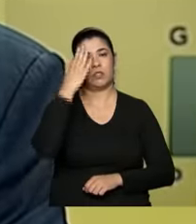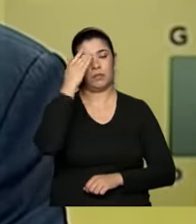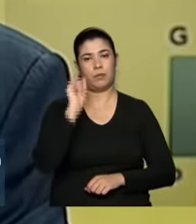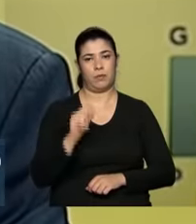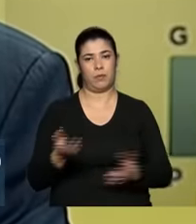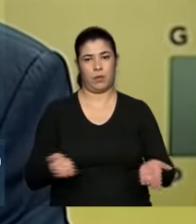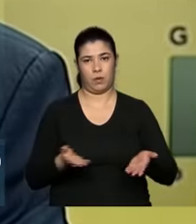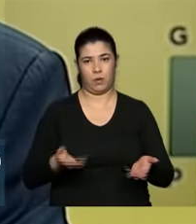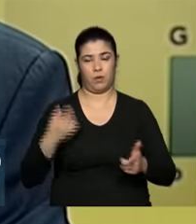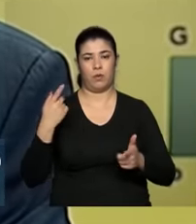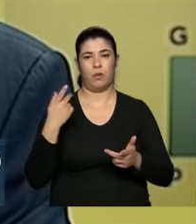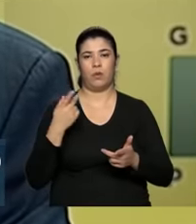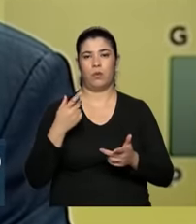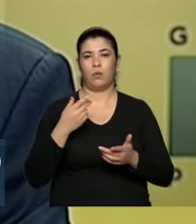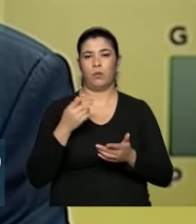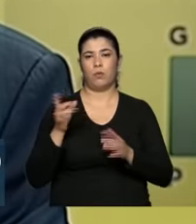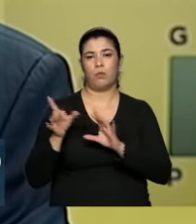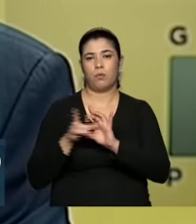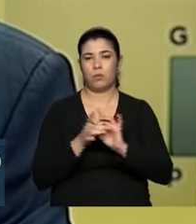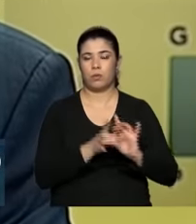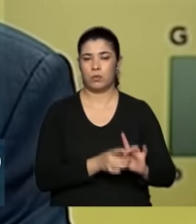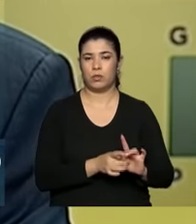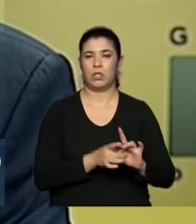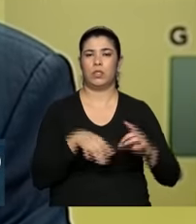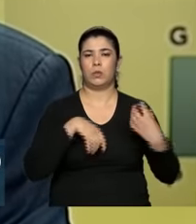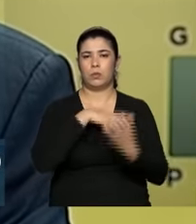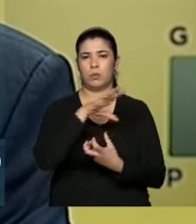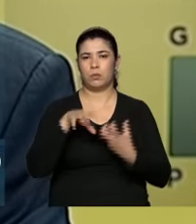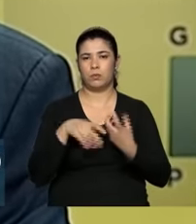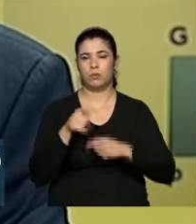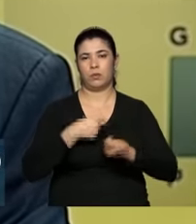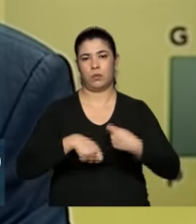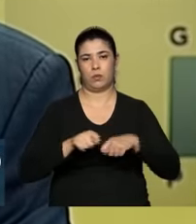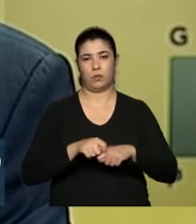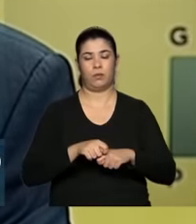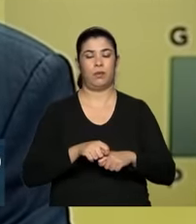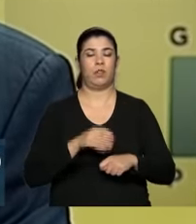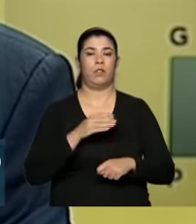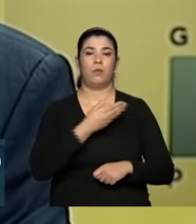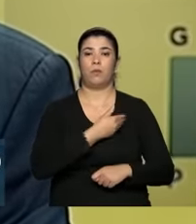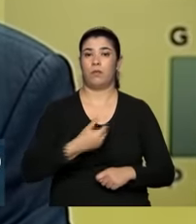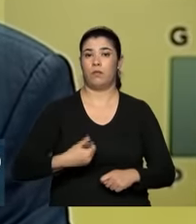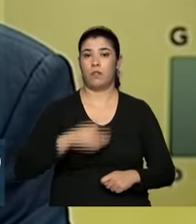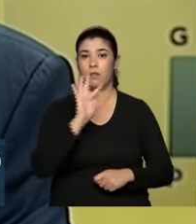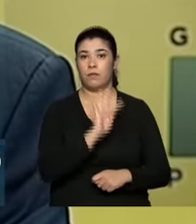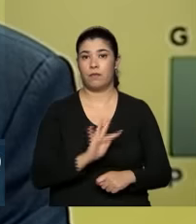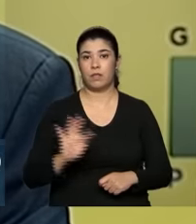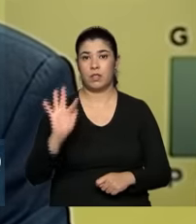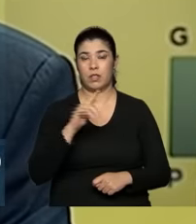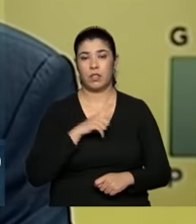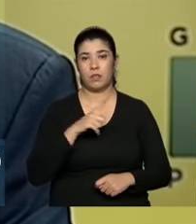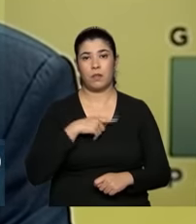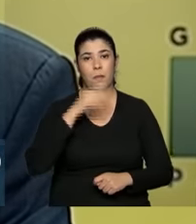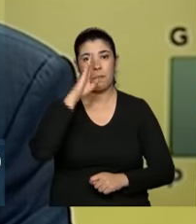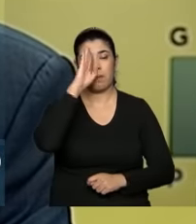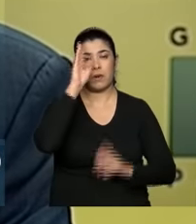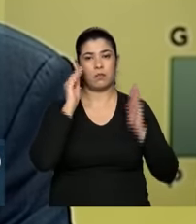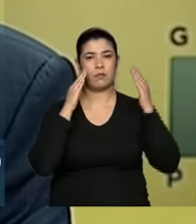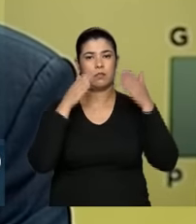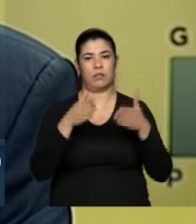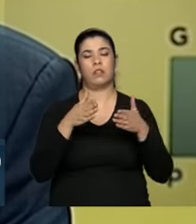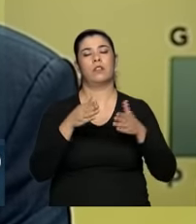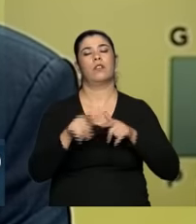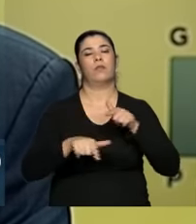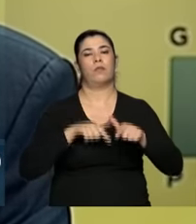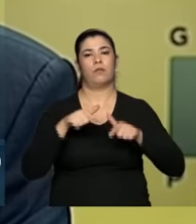econômicas, o governo está priorizando esse programa e está procurando fazer que ele funcione